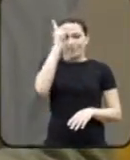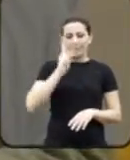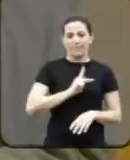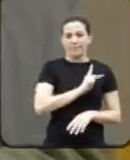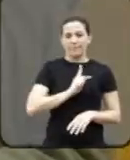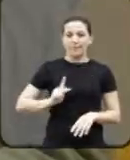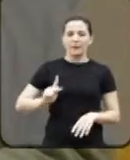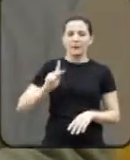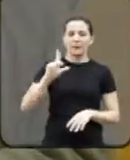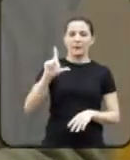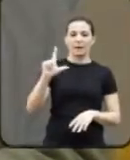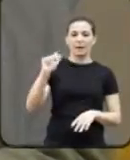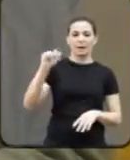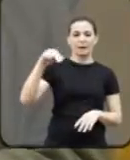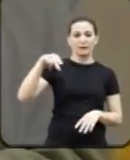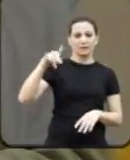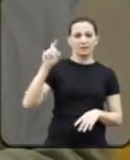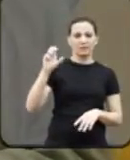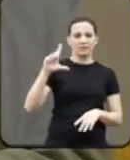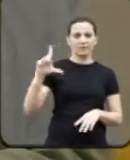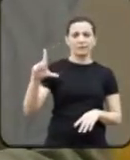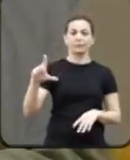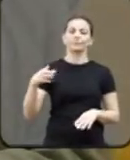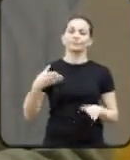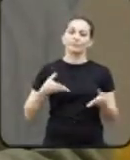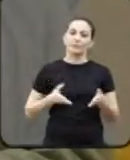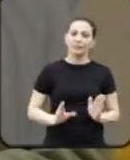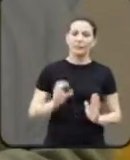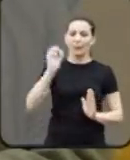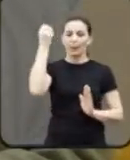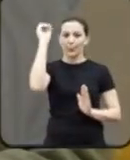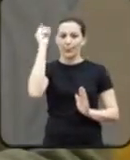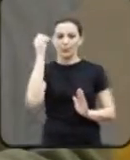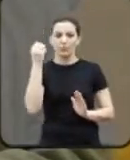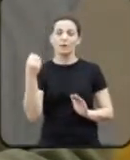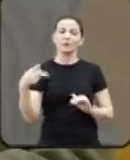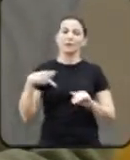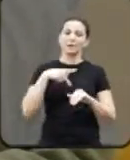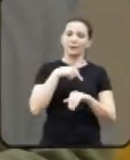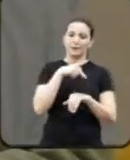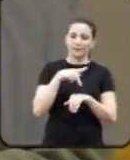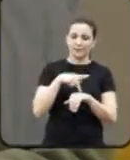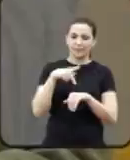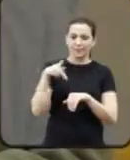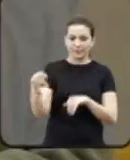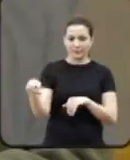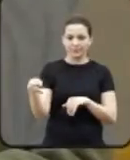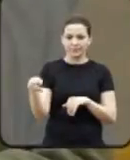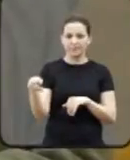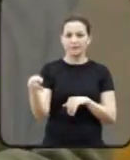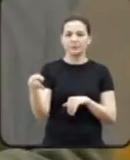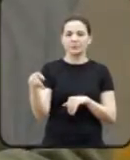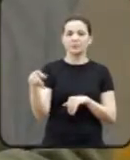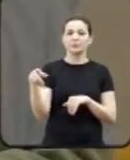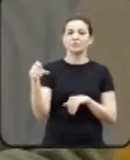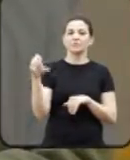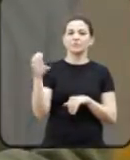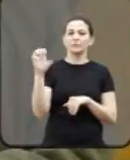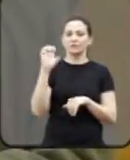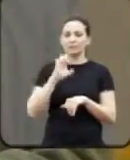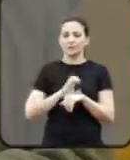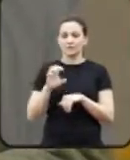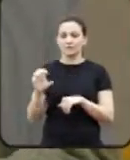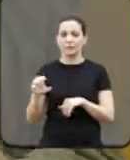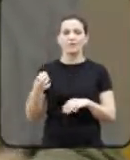dessa praça, vereador? Praça Padre Lândio. Padre Lândio é um brasileiro que nasceu em Porto Alegre, que praticamente